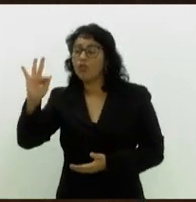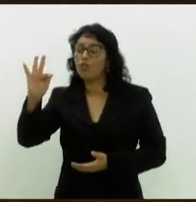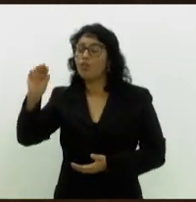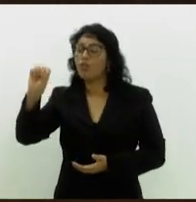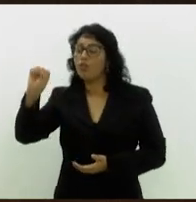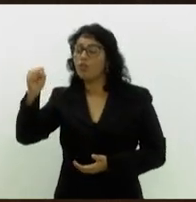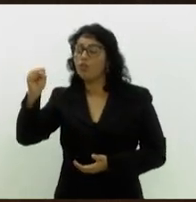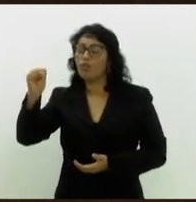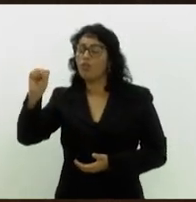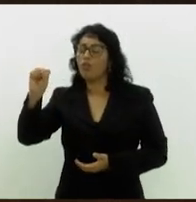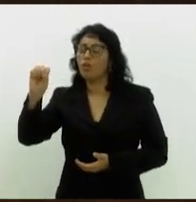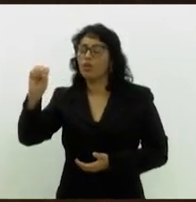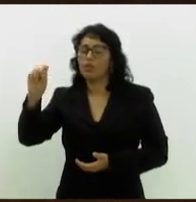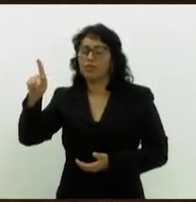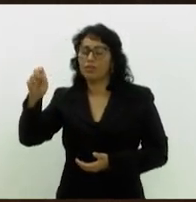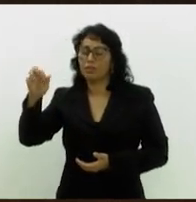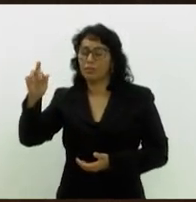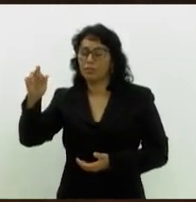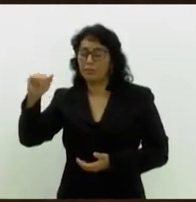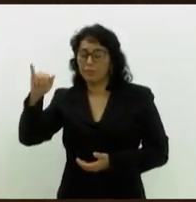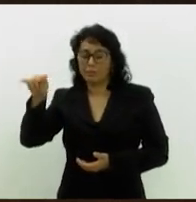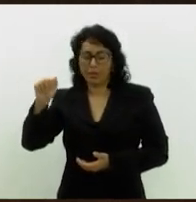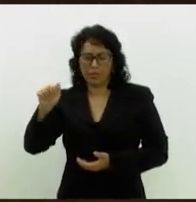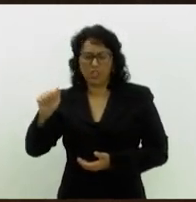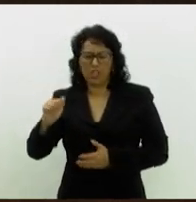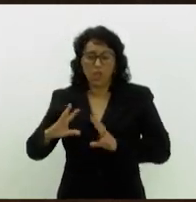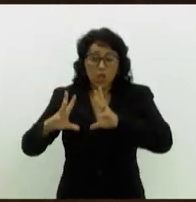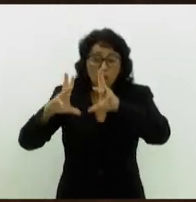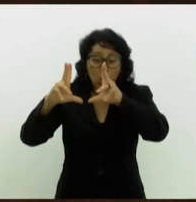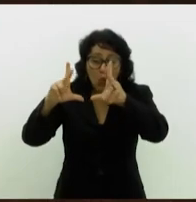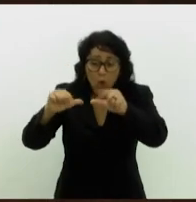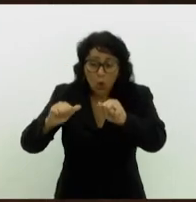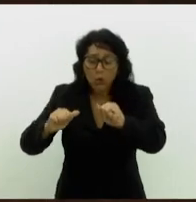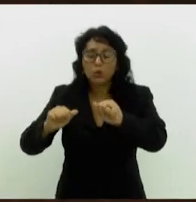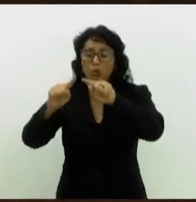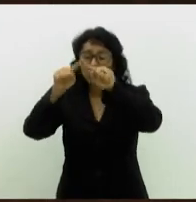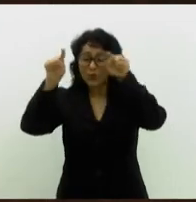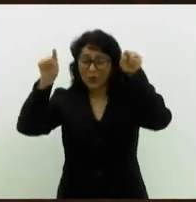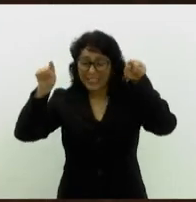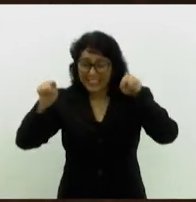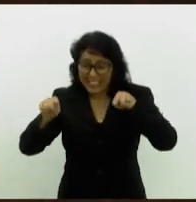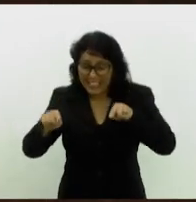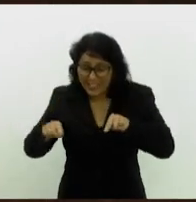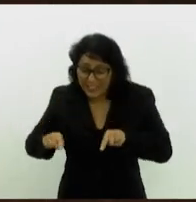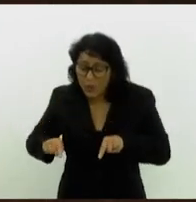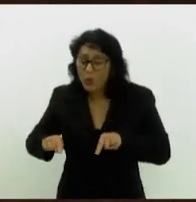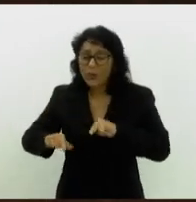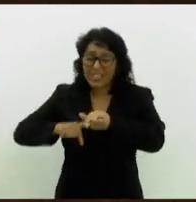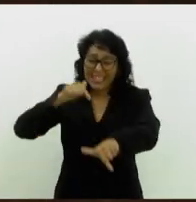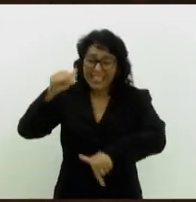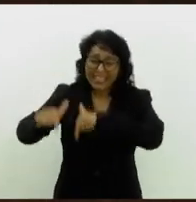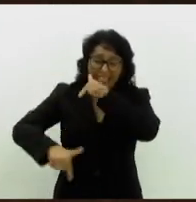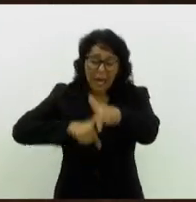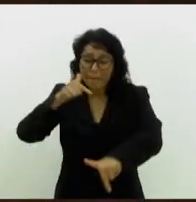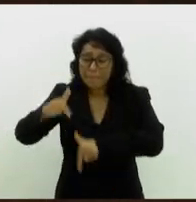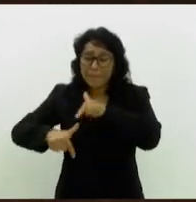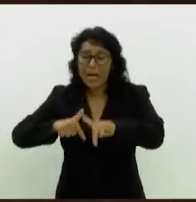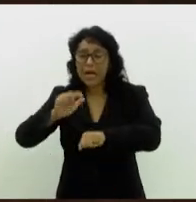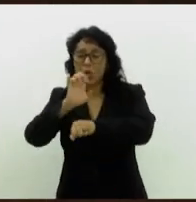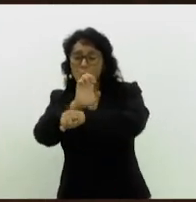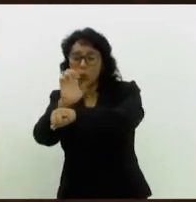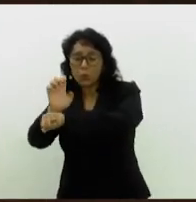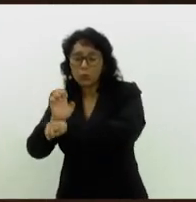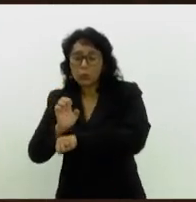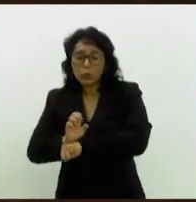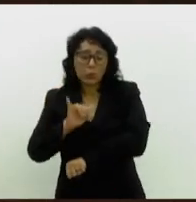do os servidores públicos estaduais do executivo que ocupam aqui o nosso